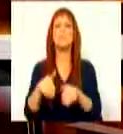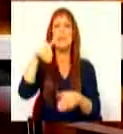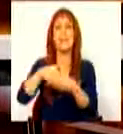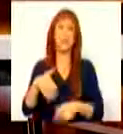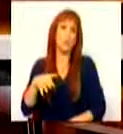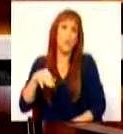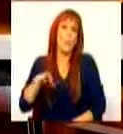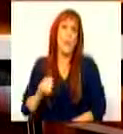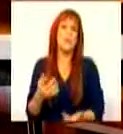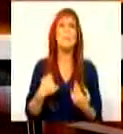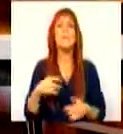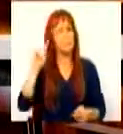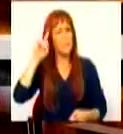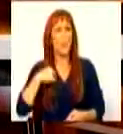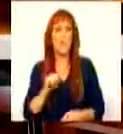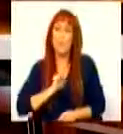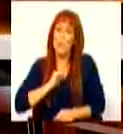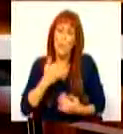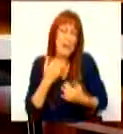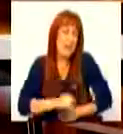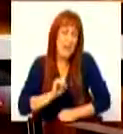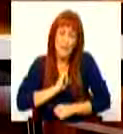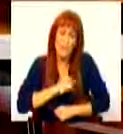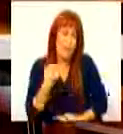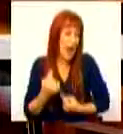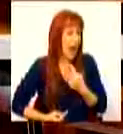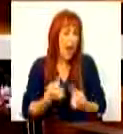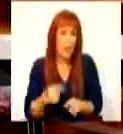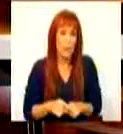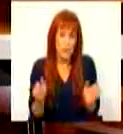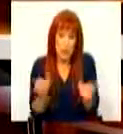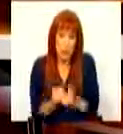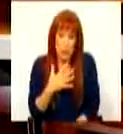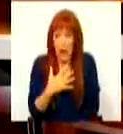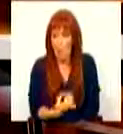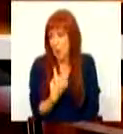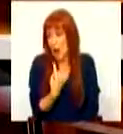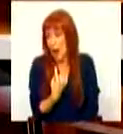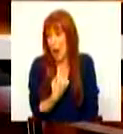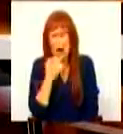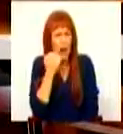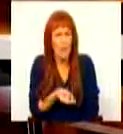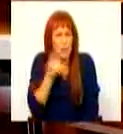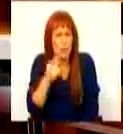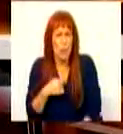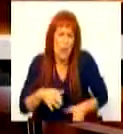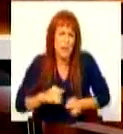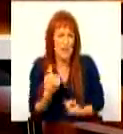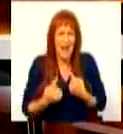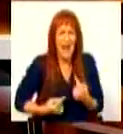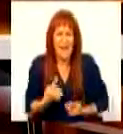Partido Socialista, mas reconheçam as minhas limitações. Muitas vezes estou em minoria absoluta, coisa que não é grave, e que eu assumo com